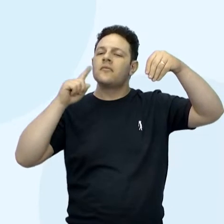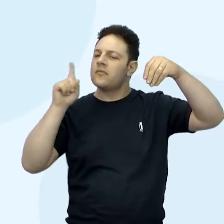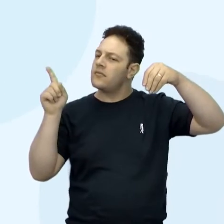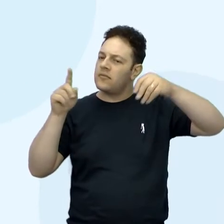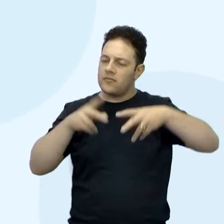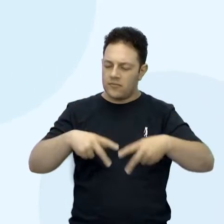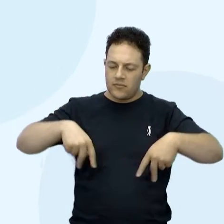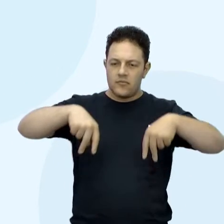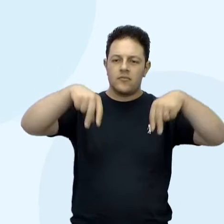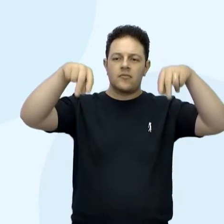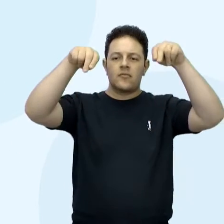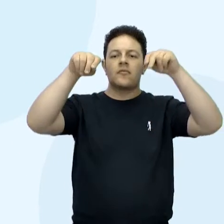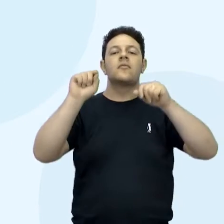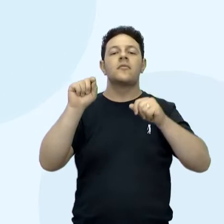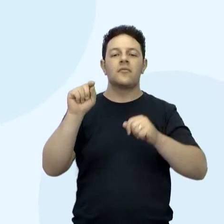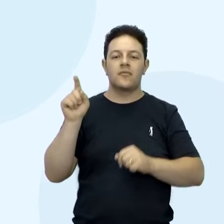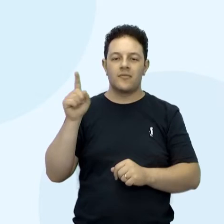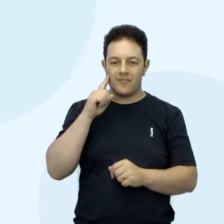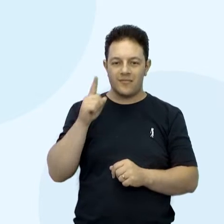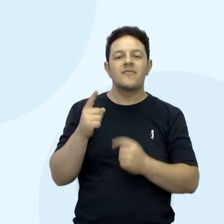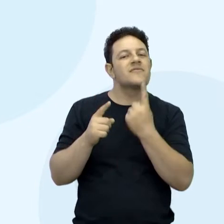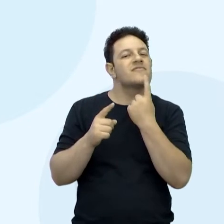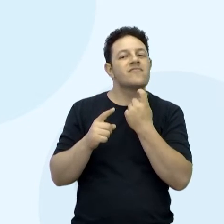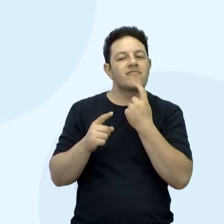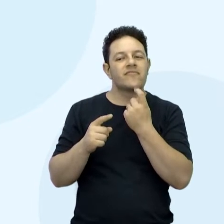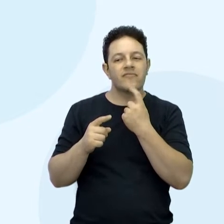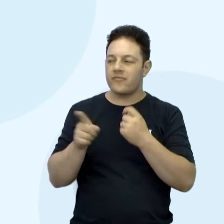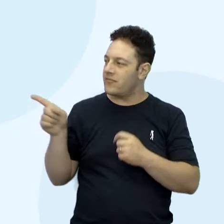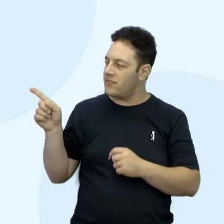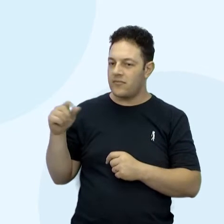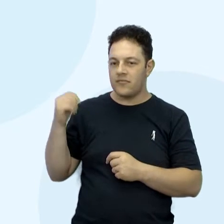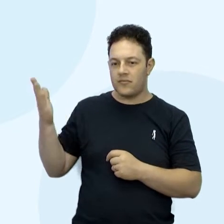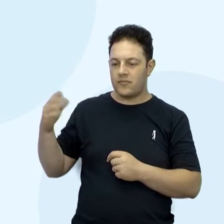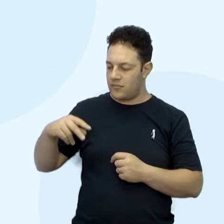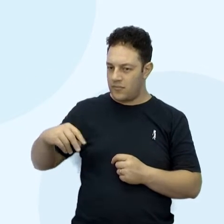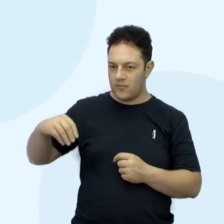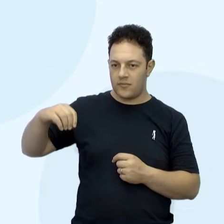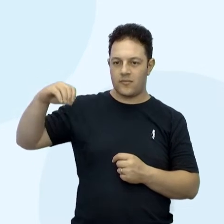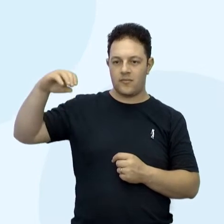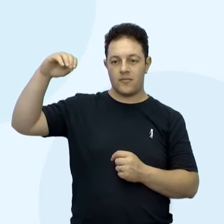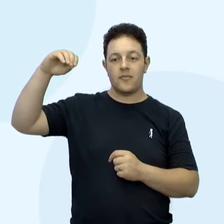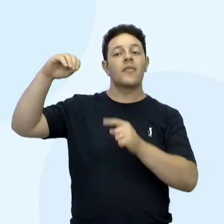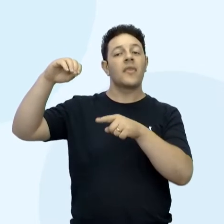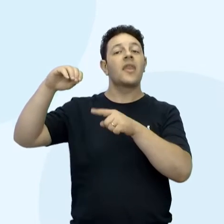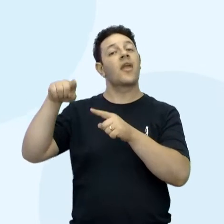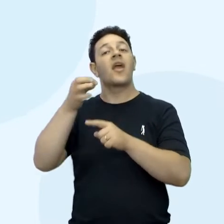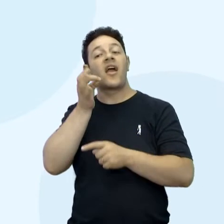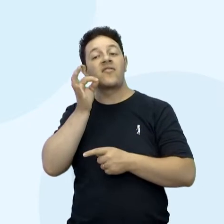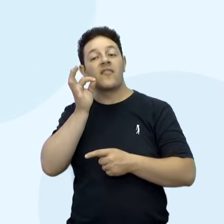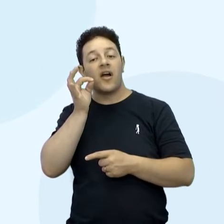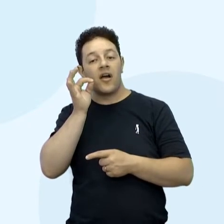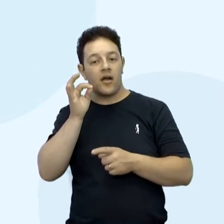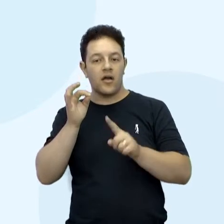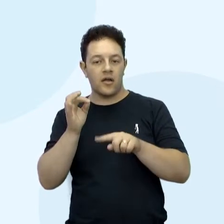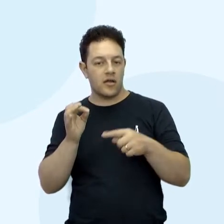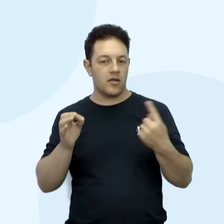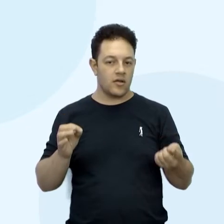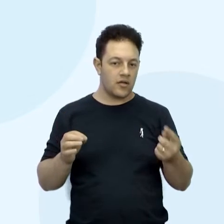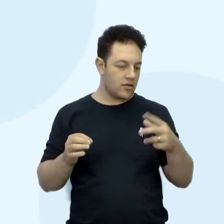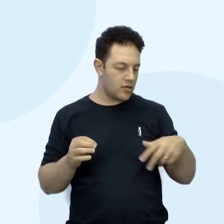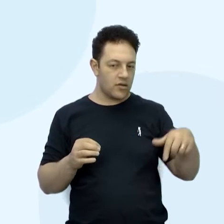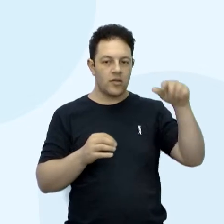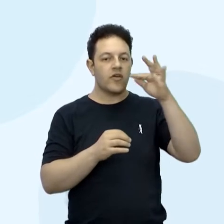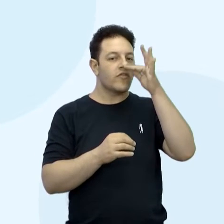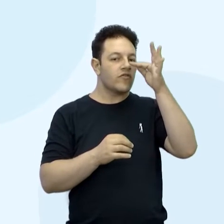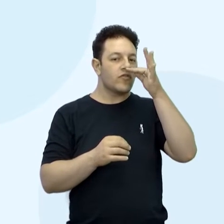essas? Bem, aqui tem as sementinhas vermelhas, é o café, tá? E do outro